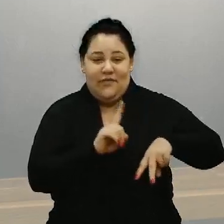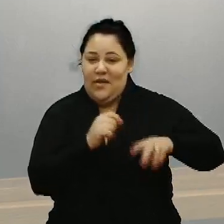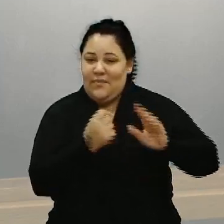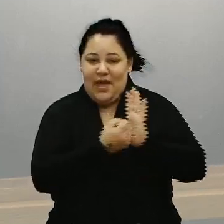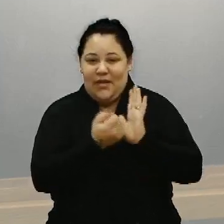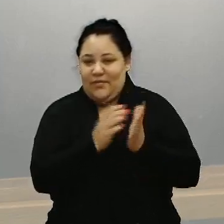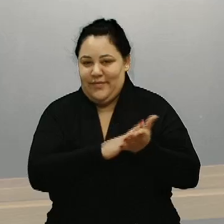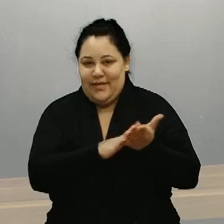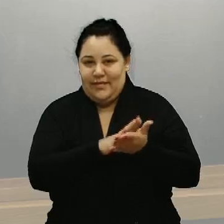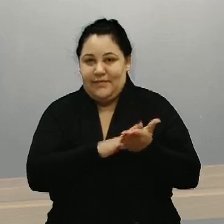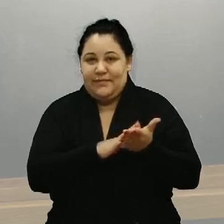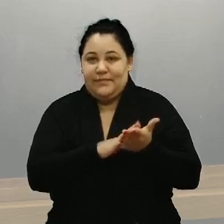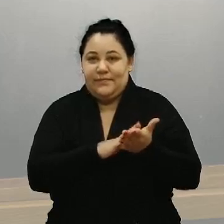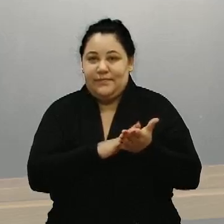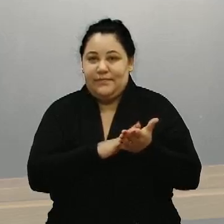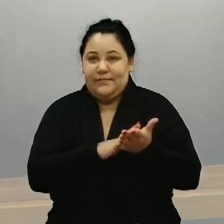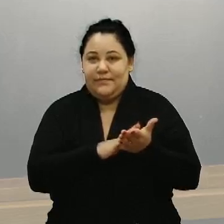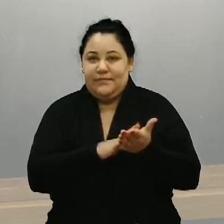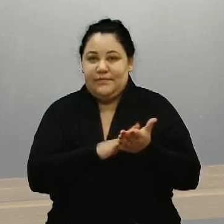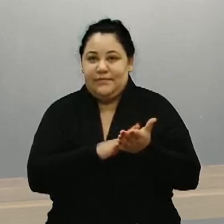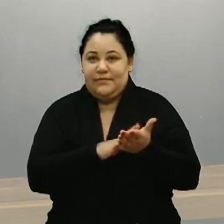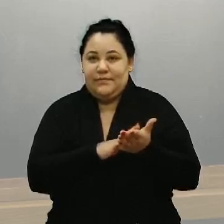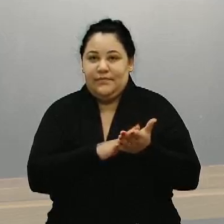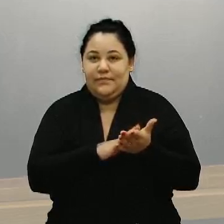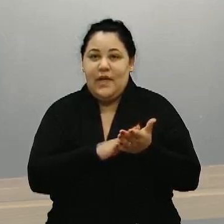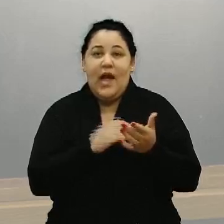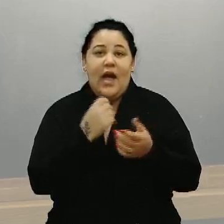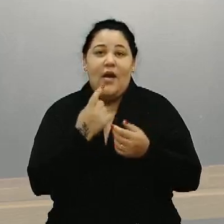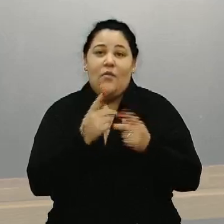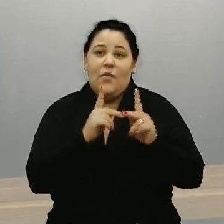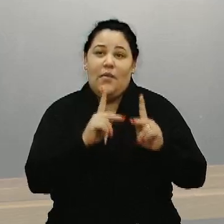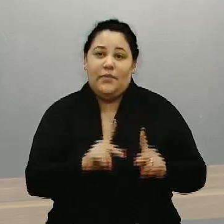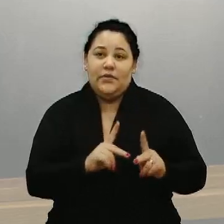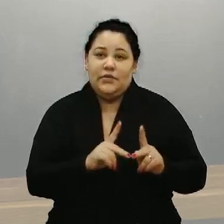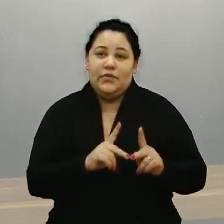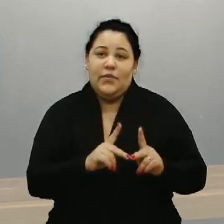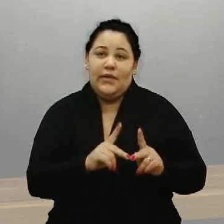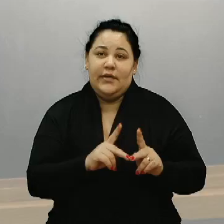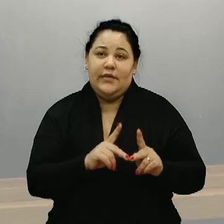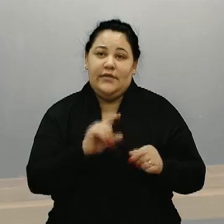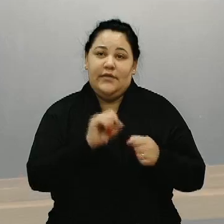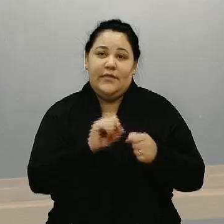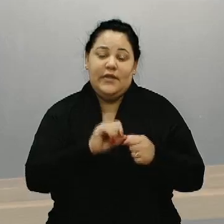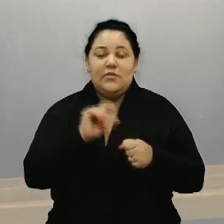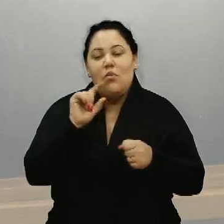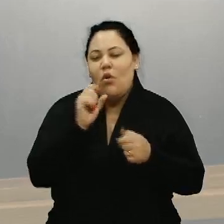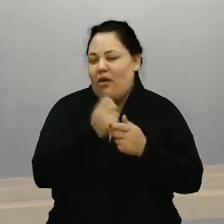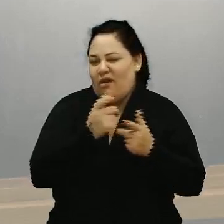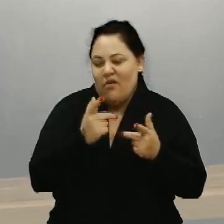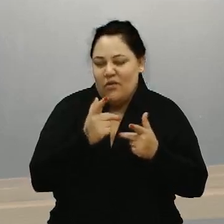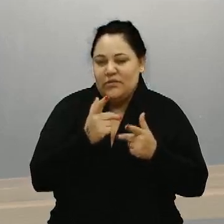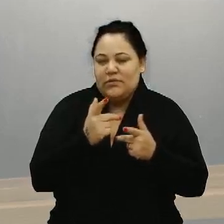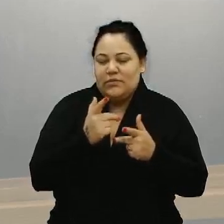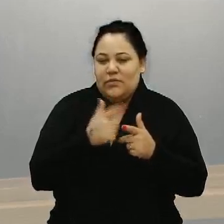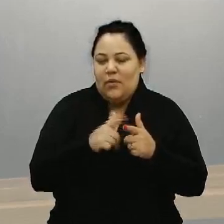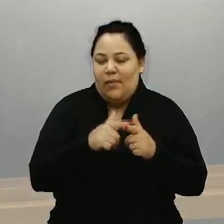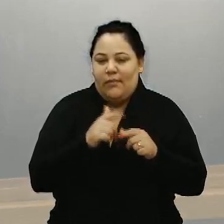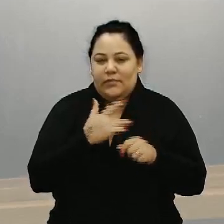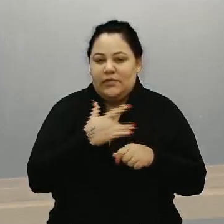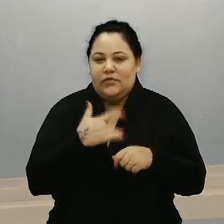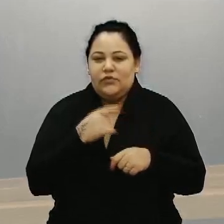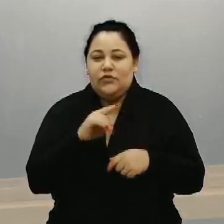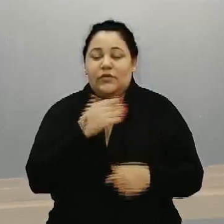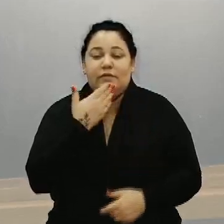que perdeu uma lasca da mão e que se beneficia por comprar um carro ou do braço,